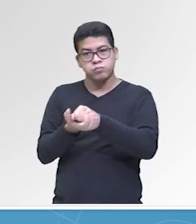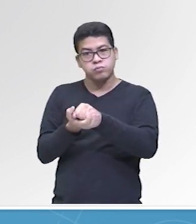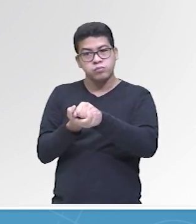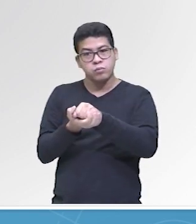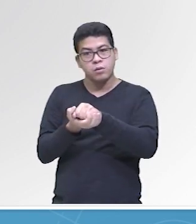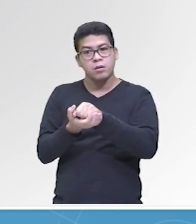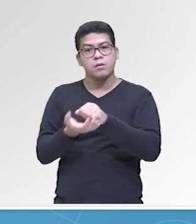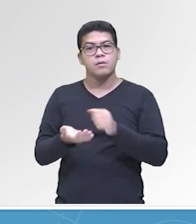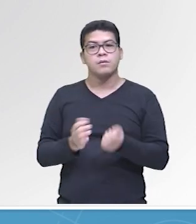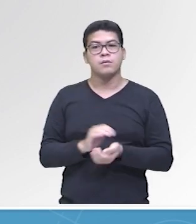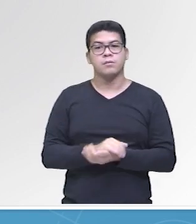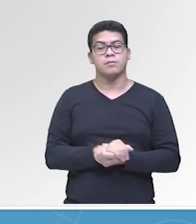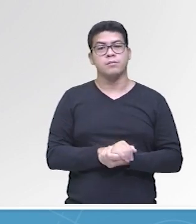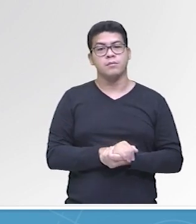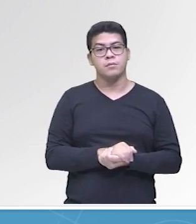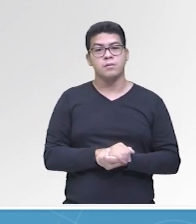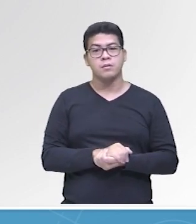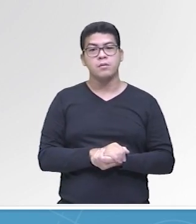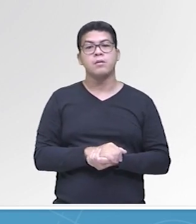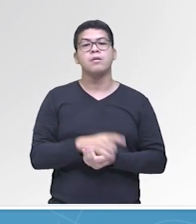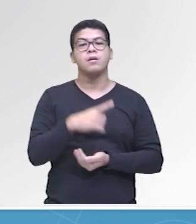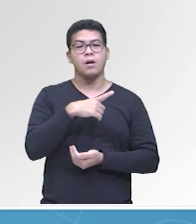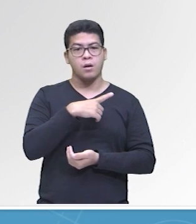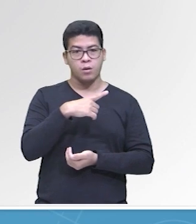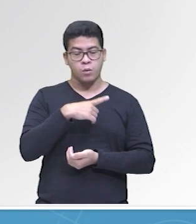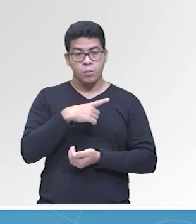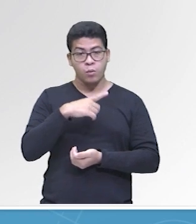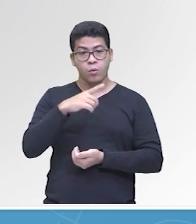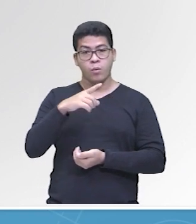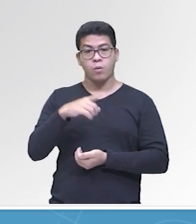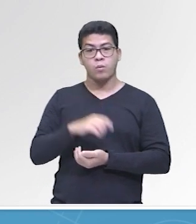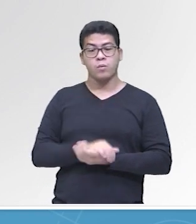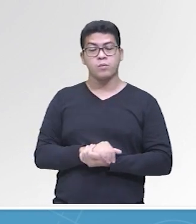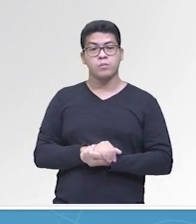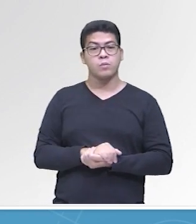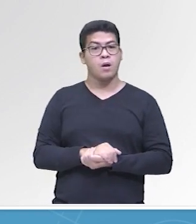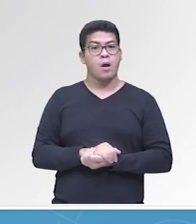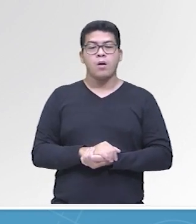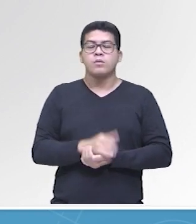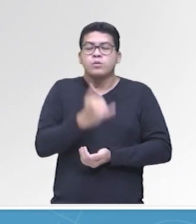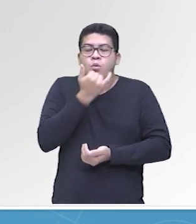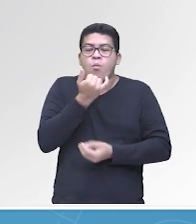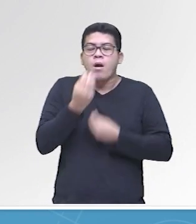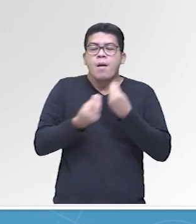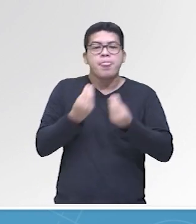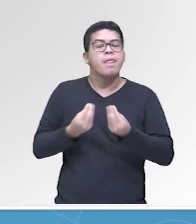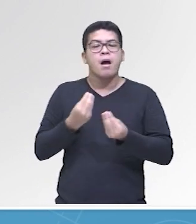possui esse retículo, a gente chama de retículo. Quando não possui